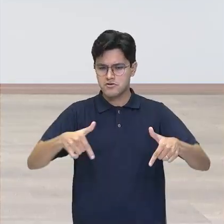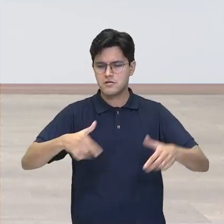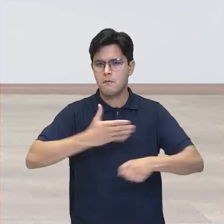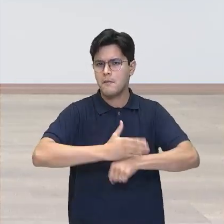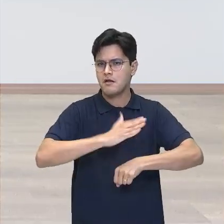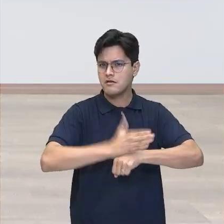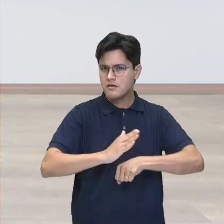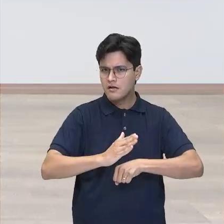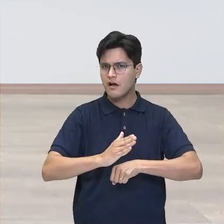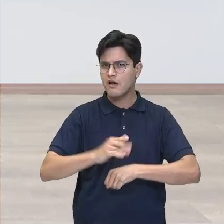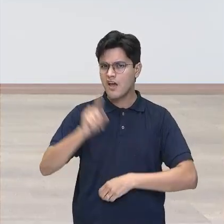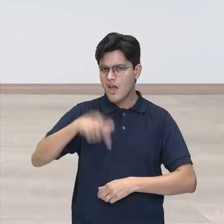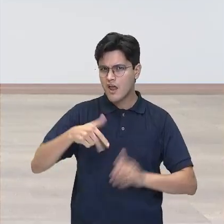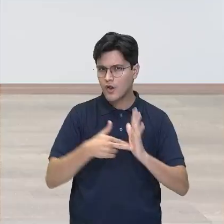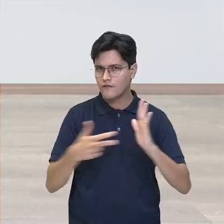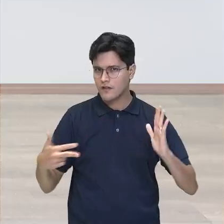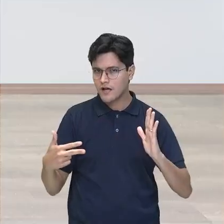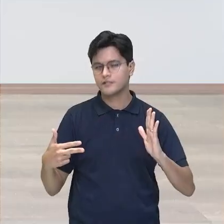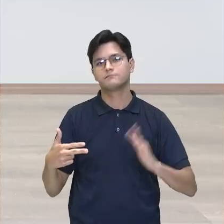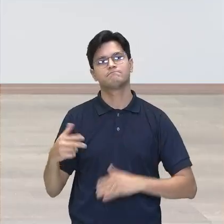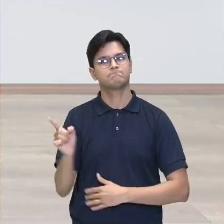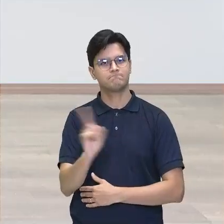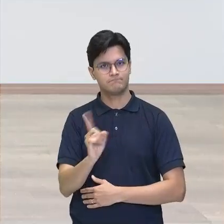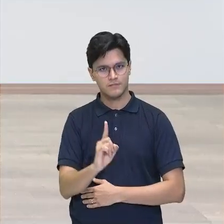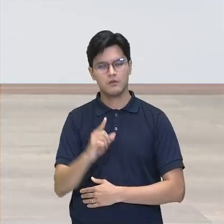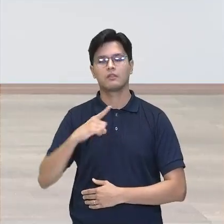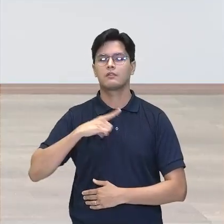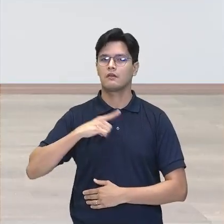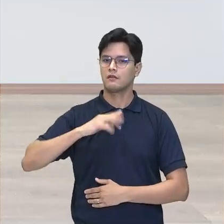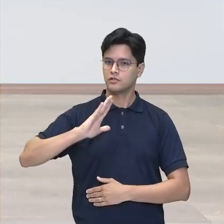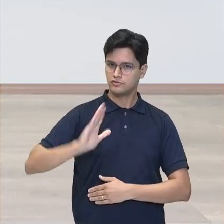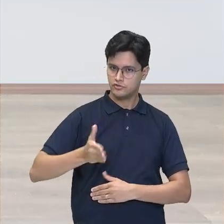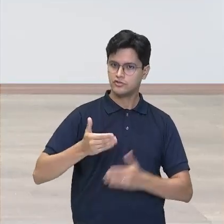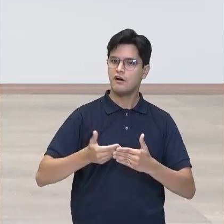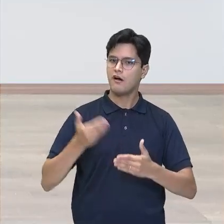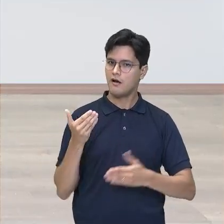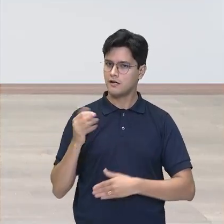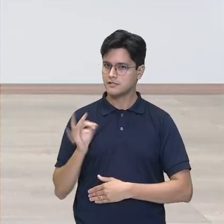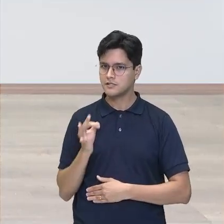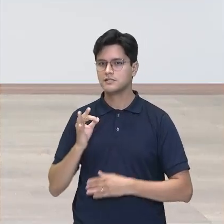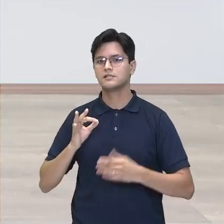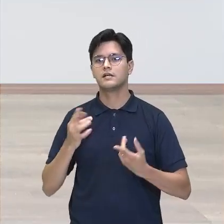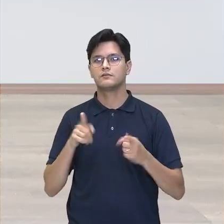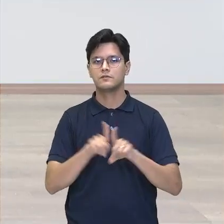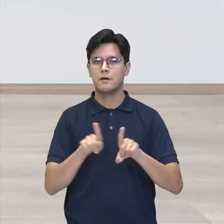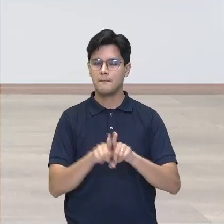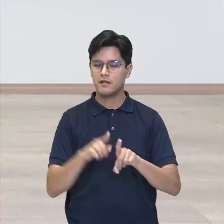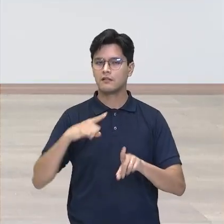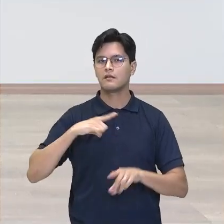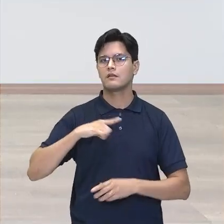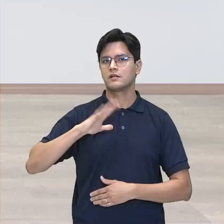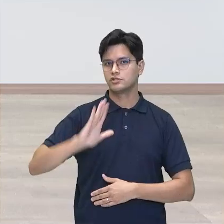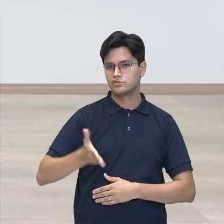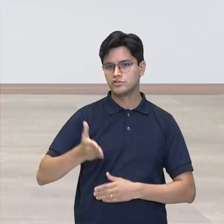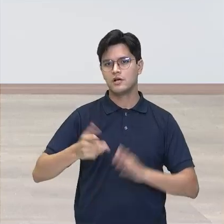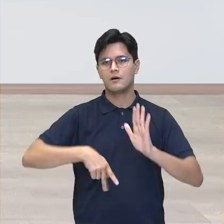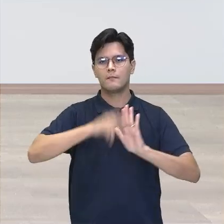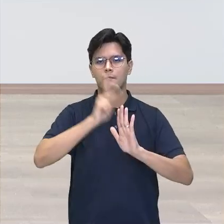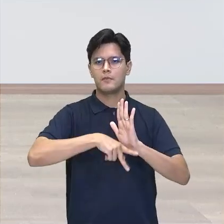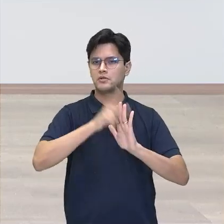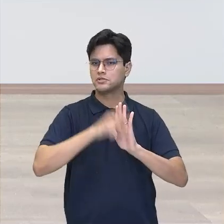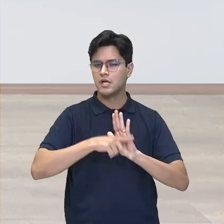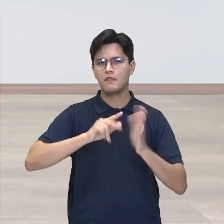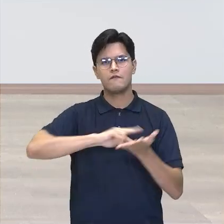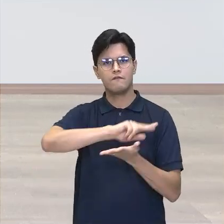assíncronas, né? A gente já tem atividades aí para quem realiza Projetei, que são pensadas para os